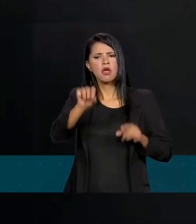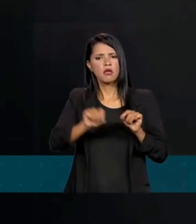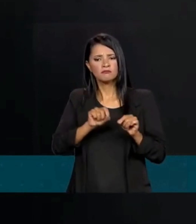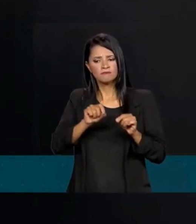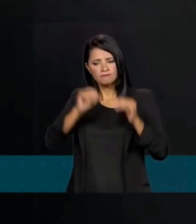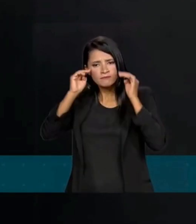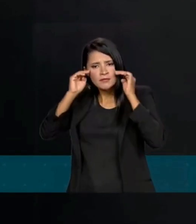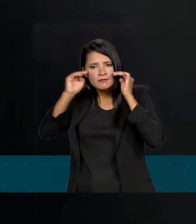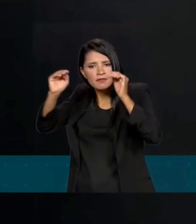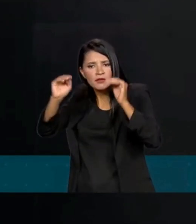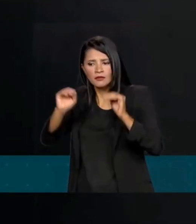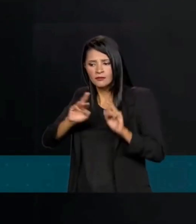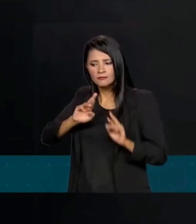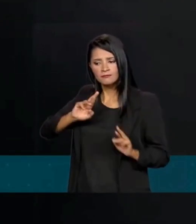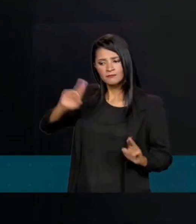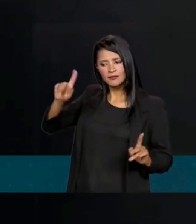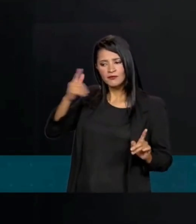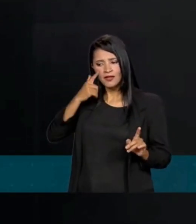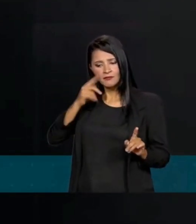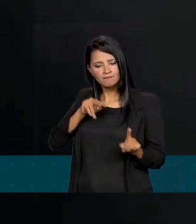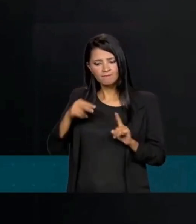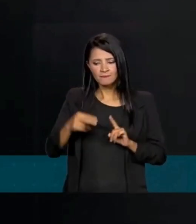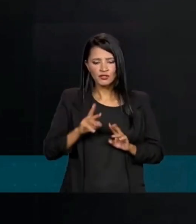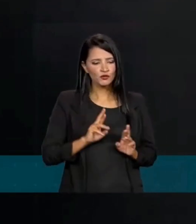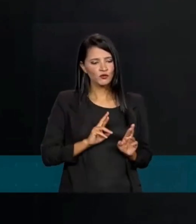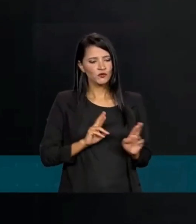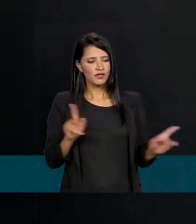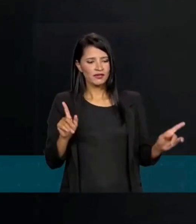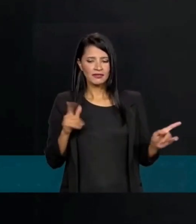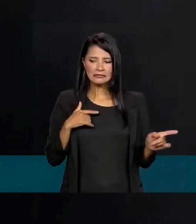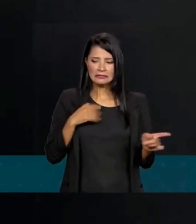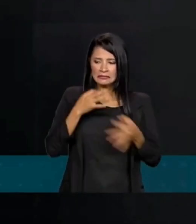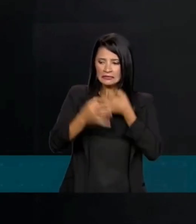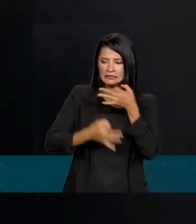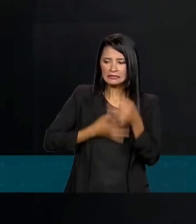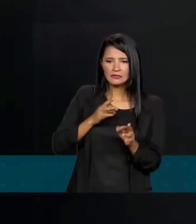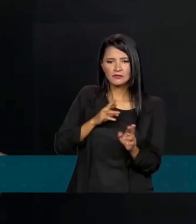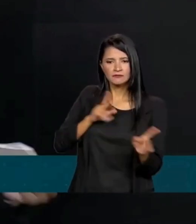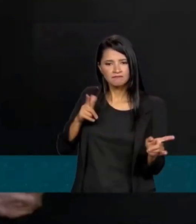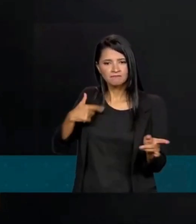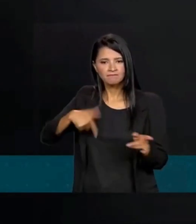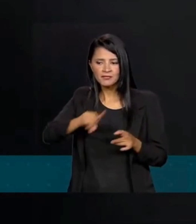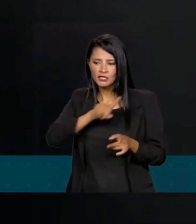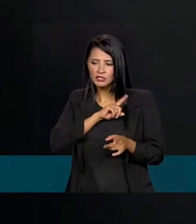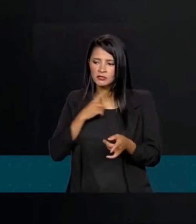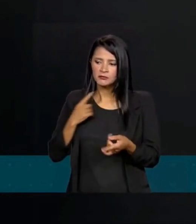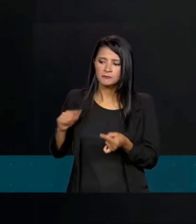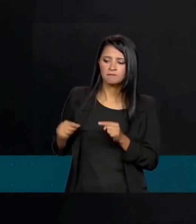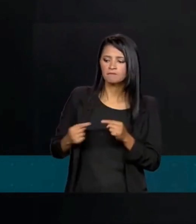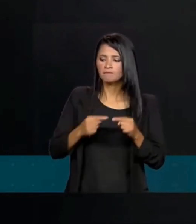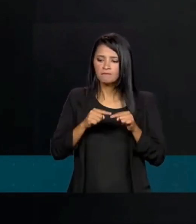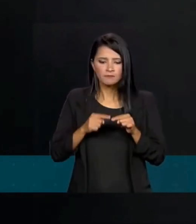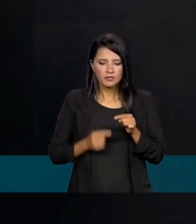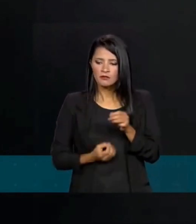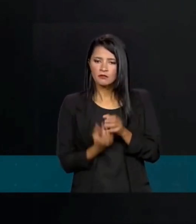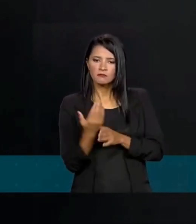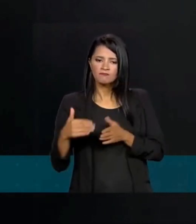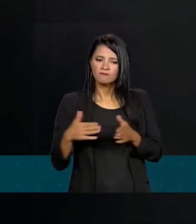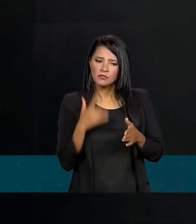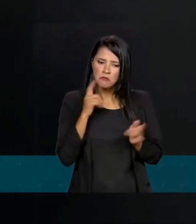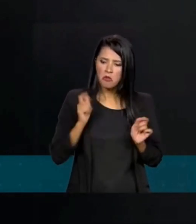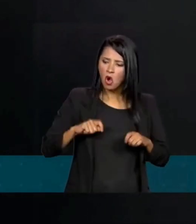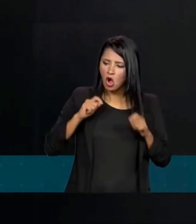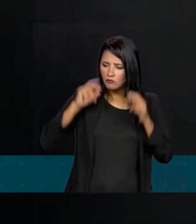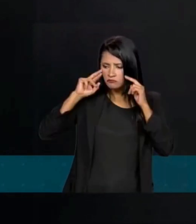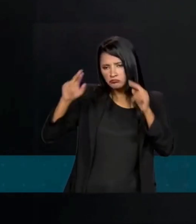diferenças, às visões de mundo, mas é sempre construir consenso e construirmos os caminhos que possam valorizar e